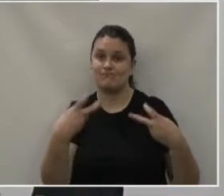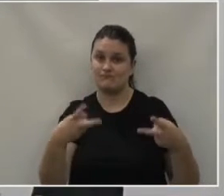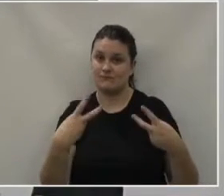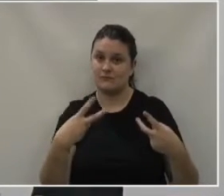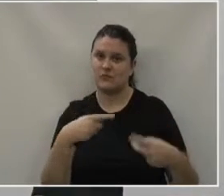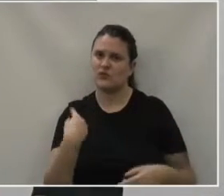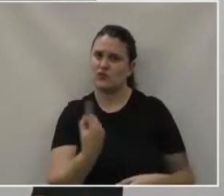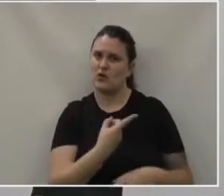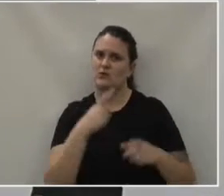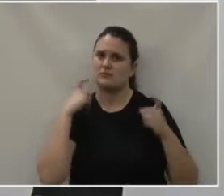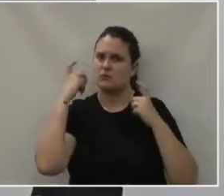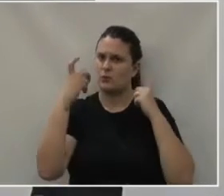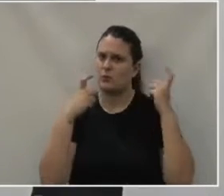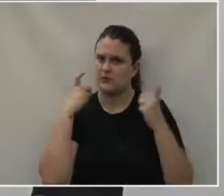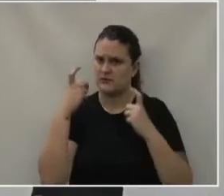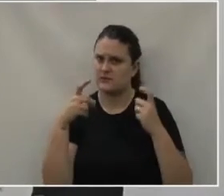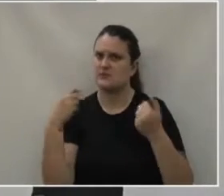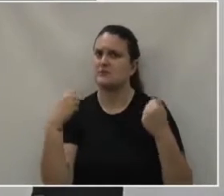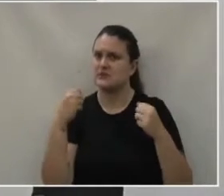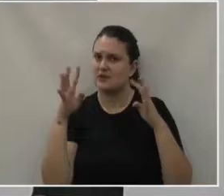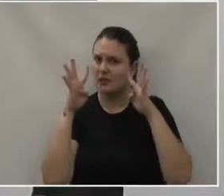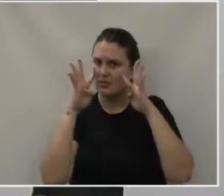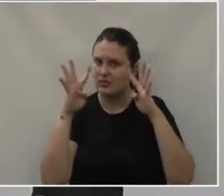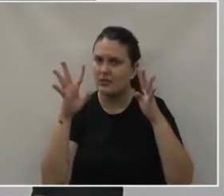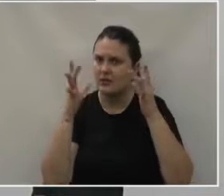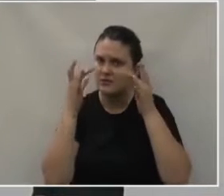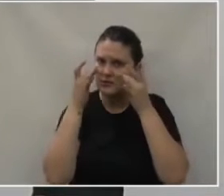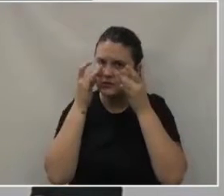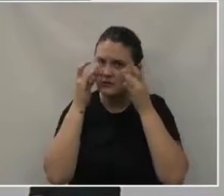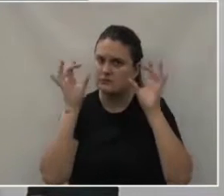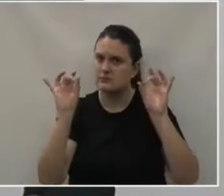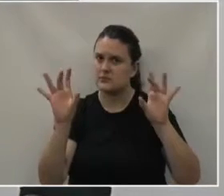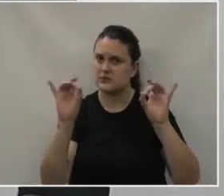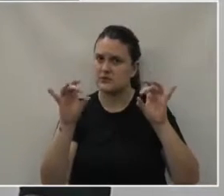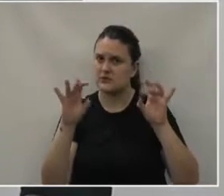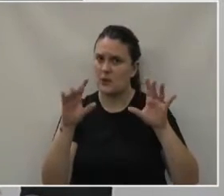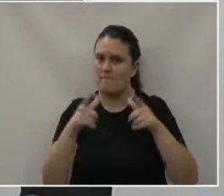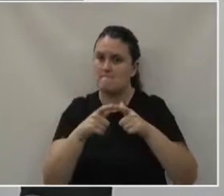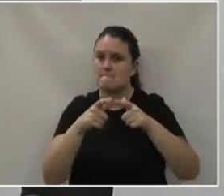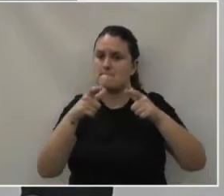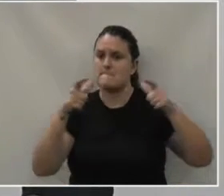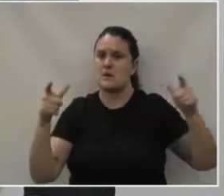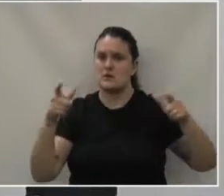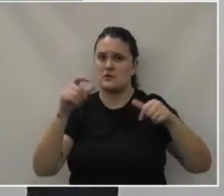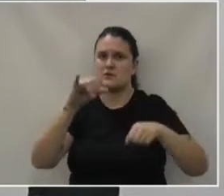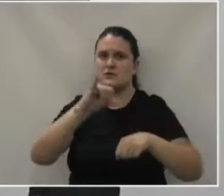de que olhem com o maior carinho pelos grandes centros,